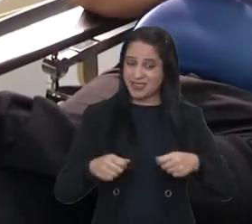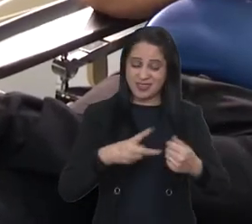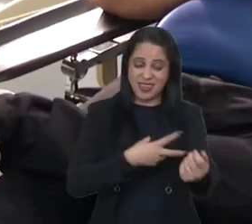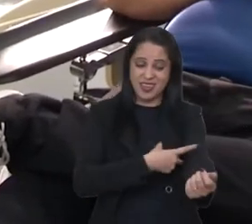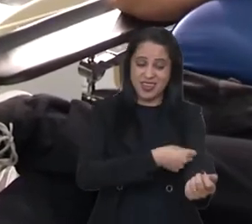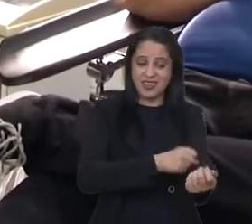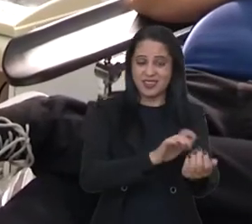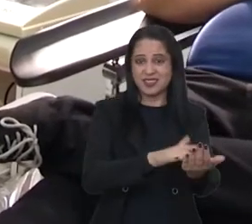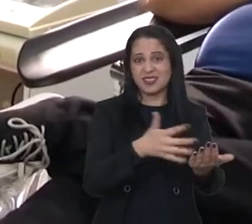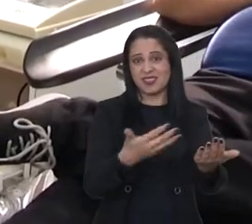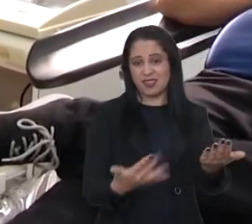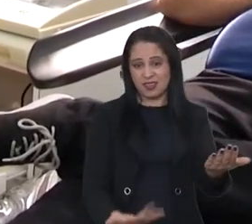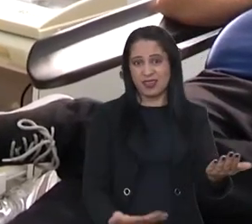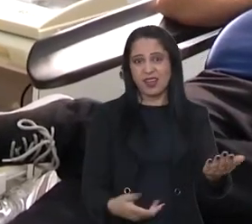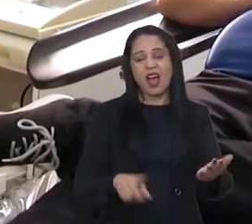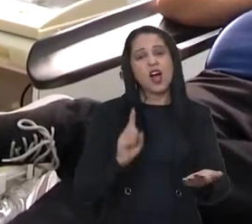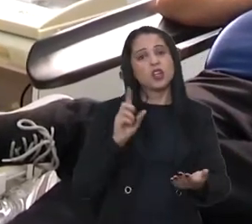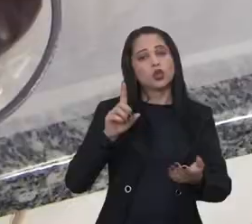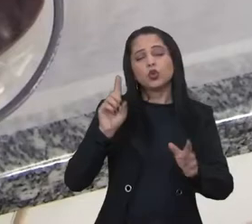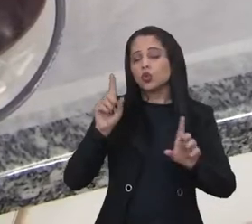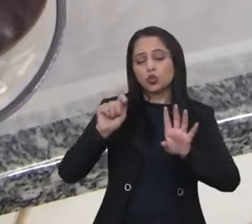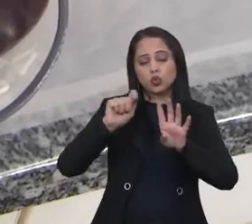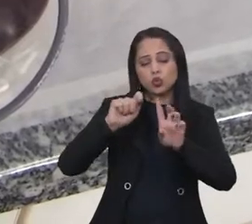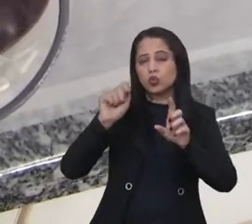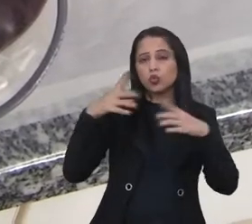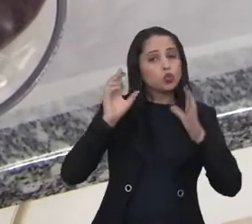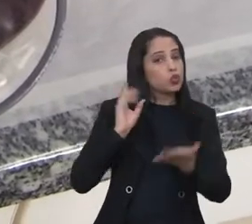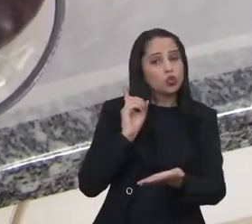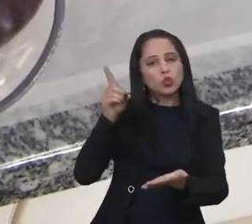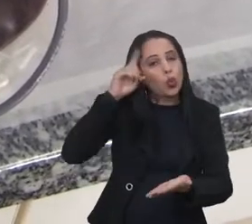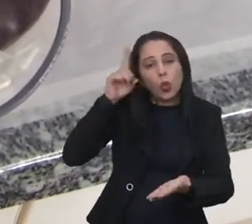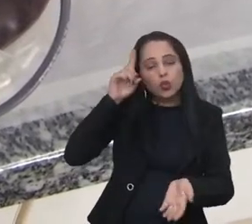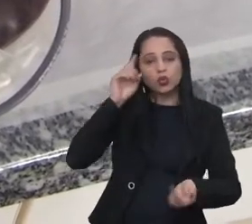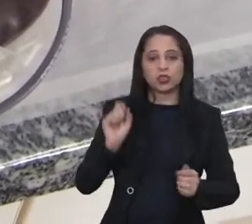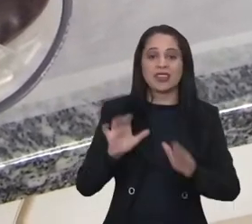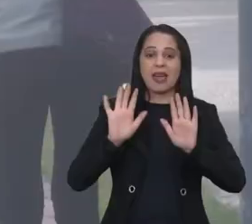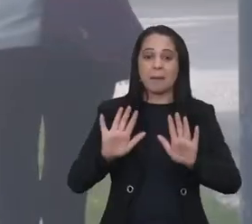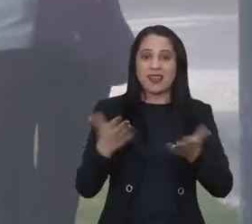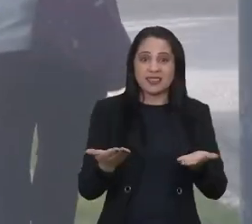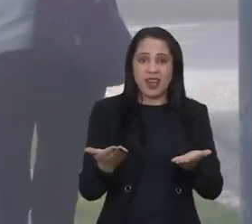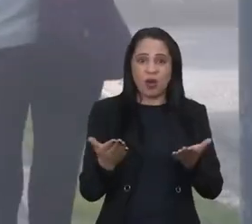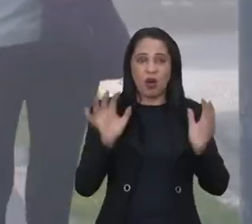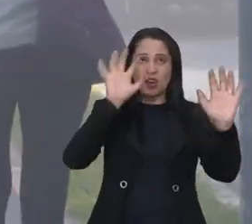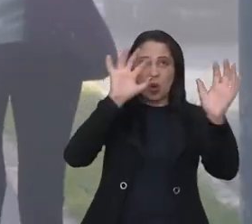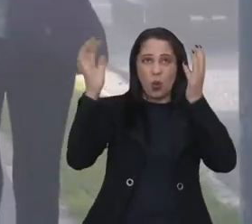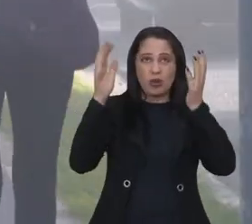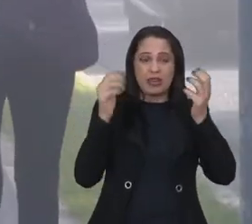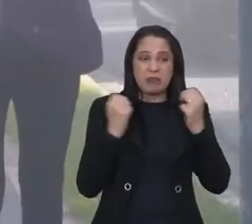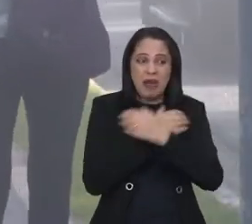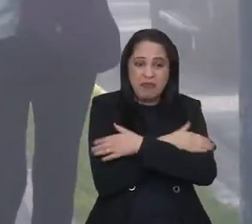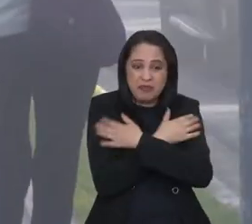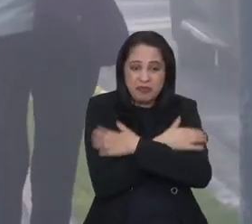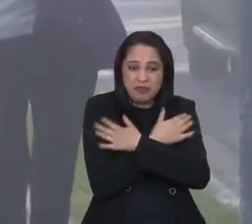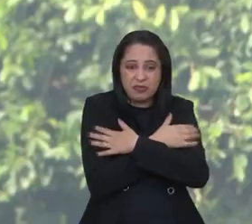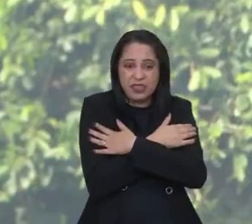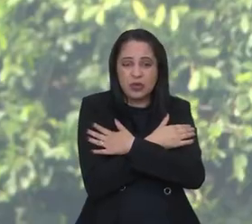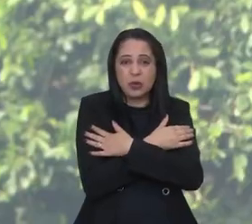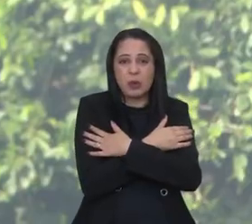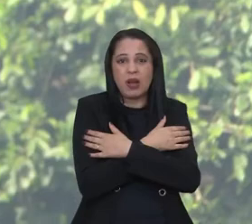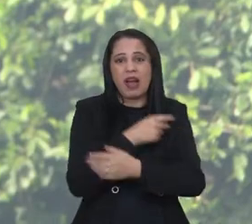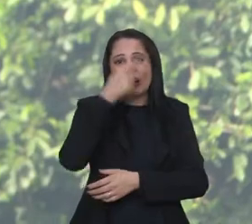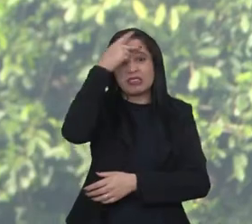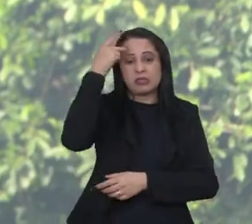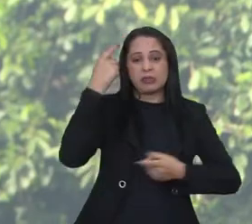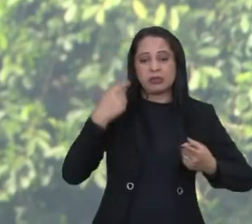sangue precisa de pessoas dispostas a doar isso em todos os meses do ano o problema é que a chegada do